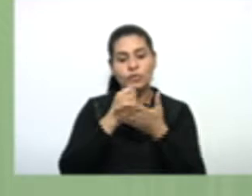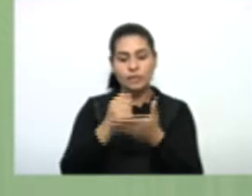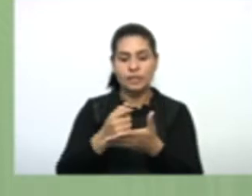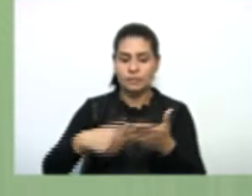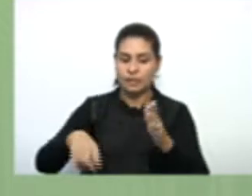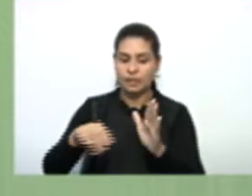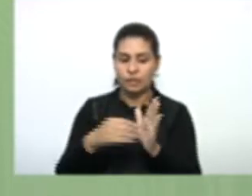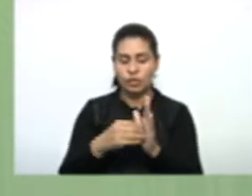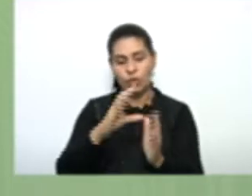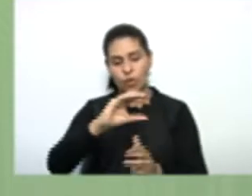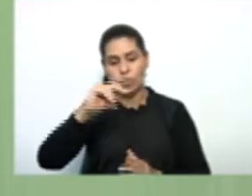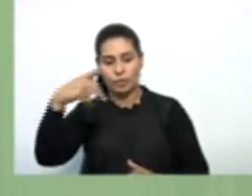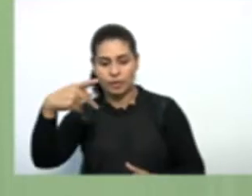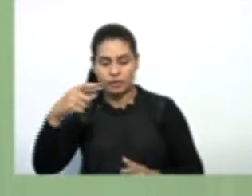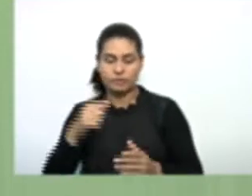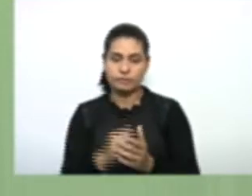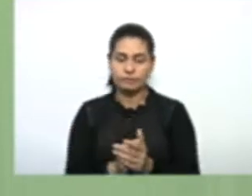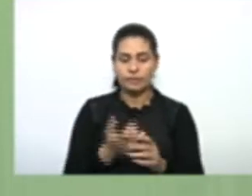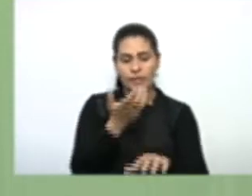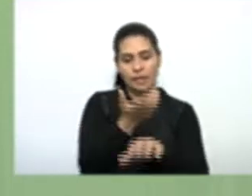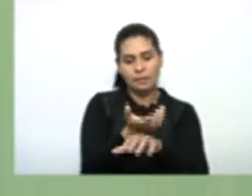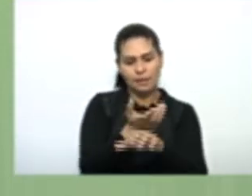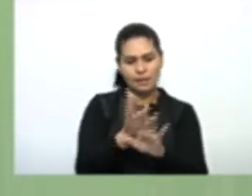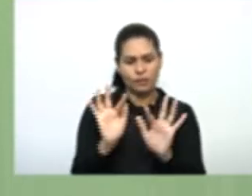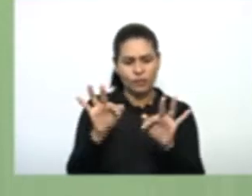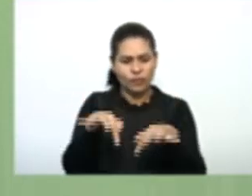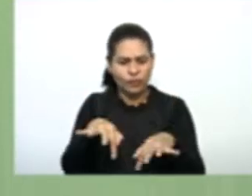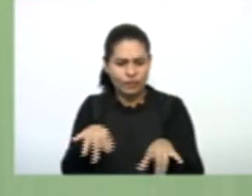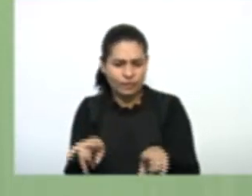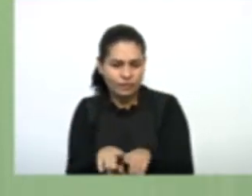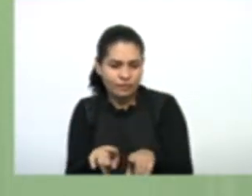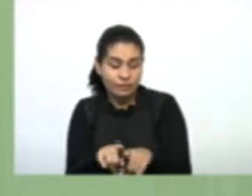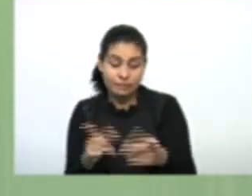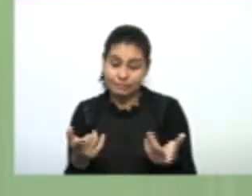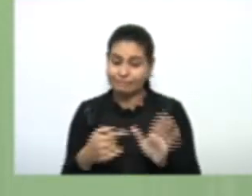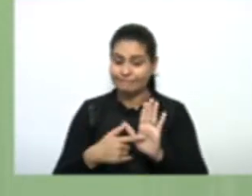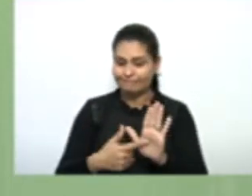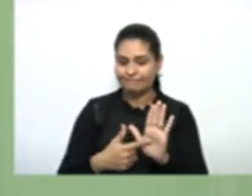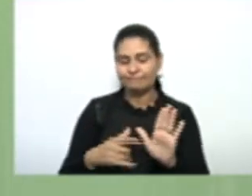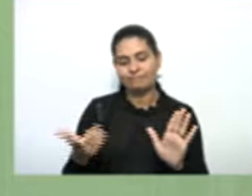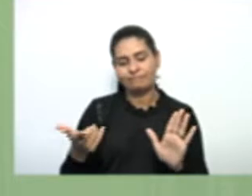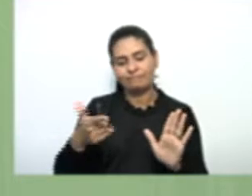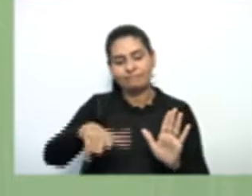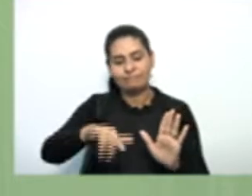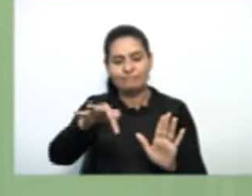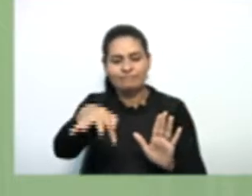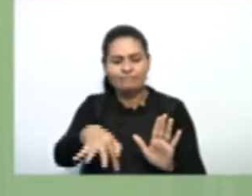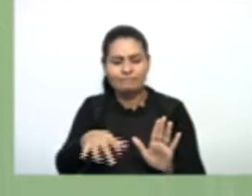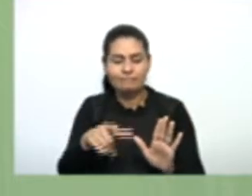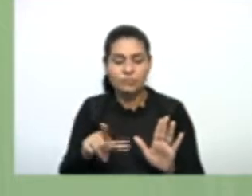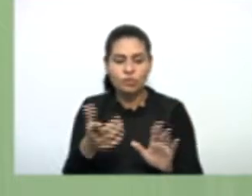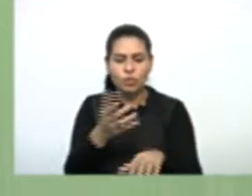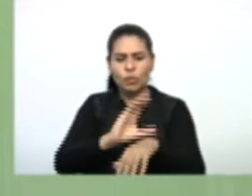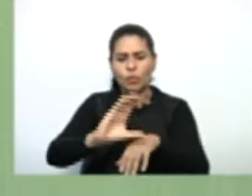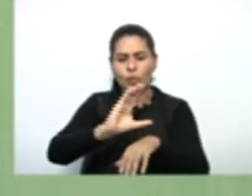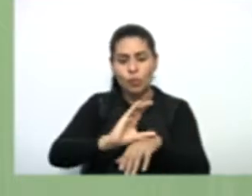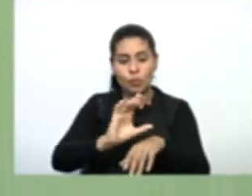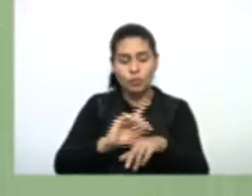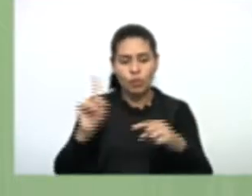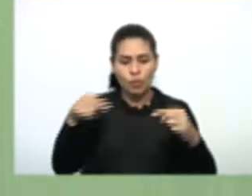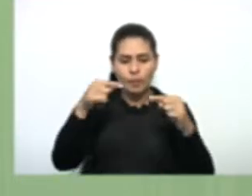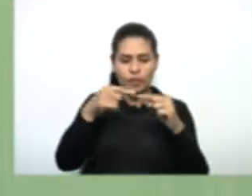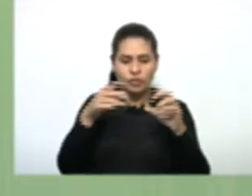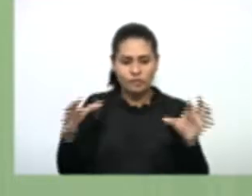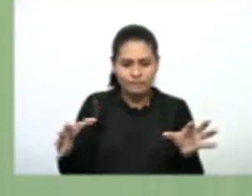e cooperativismo. Então, essa é uma matéria que está na reta final, né? Nós estamos finalizando os conteúdos do curso e o objetivo